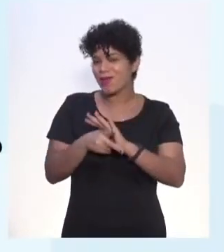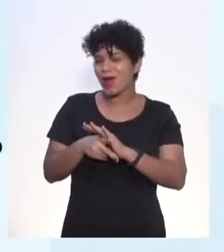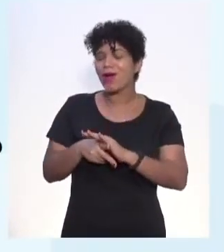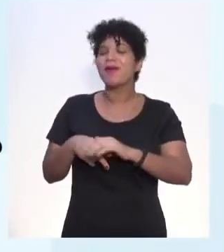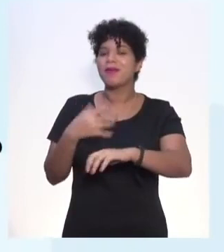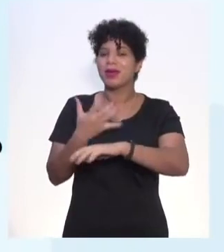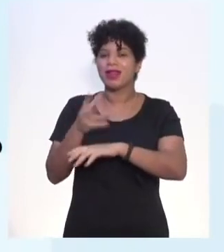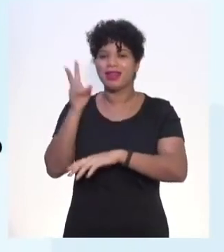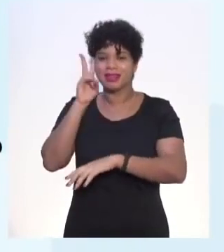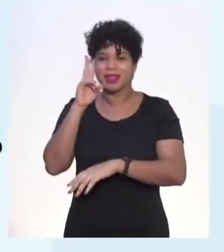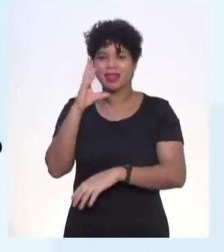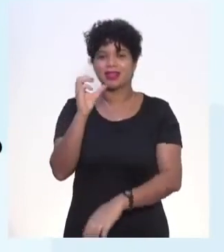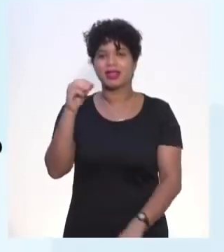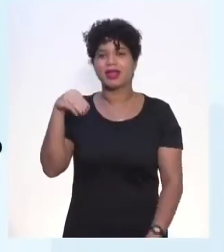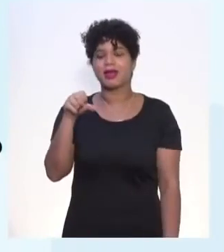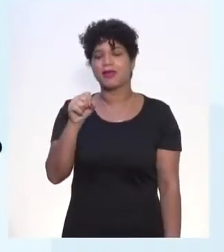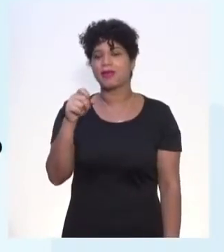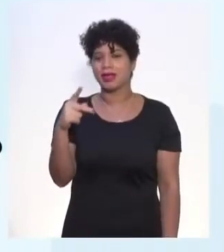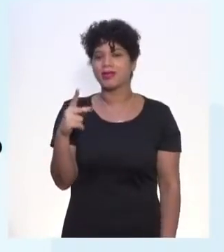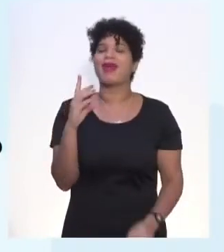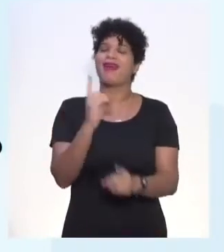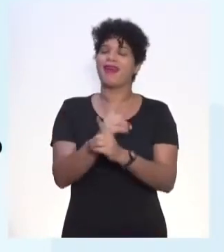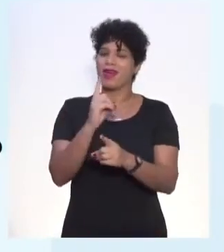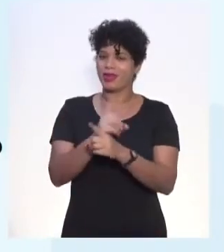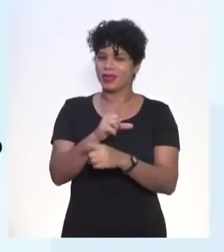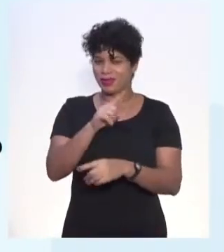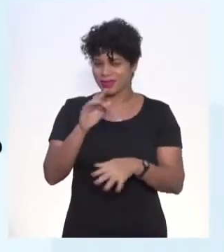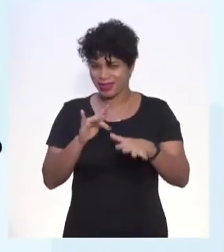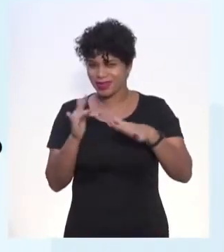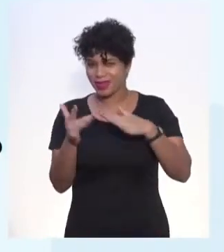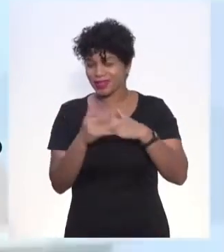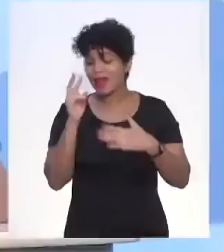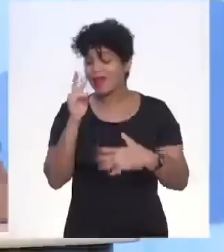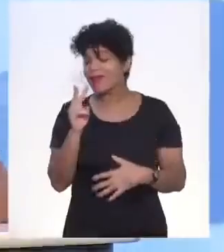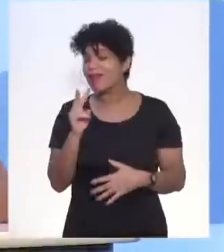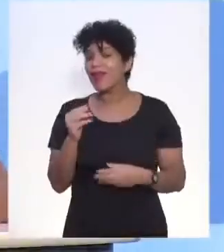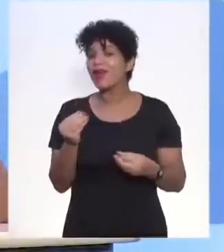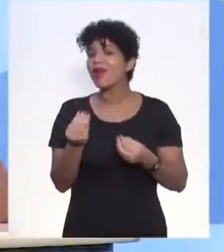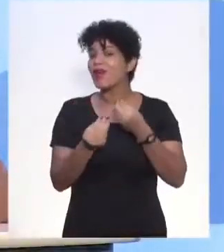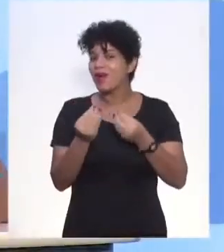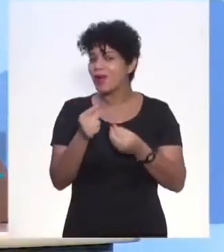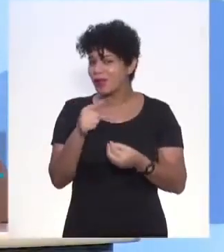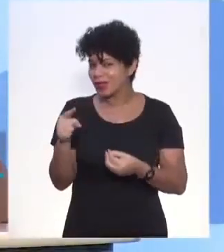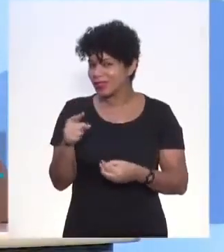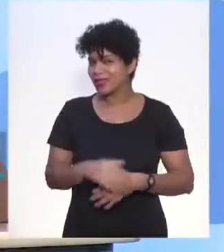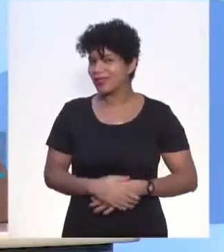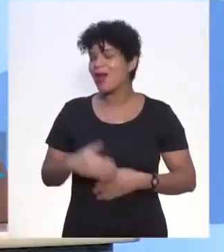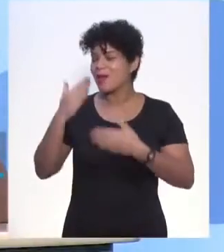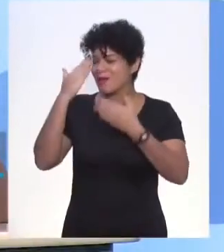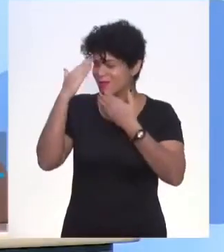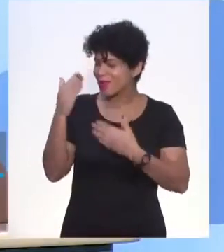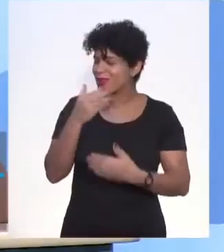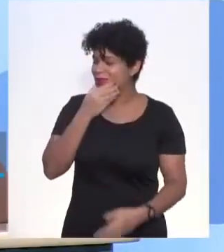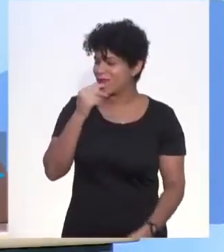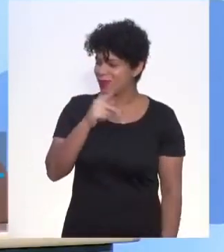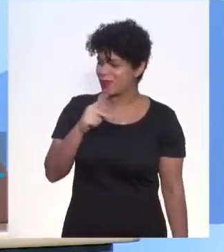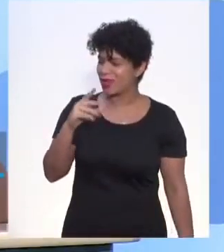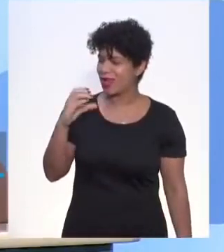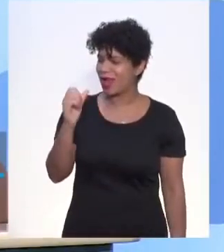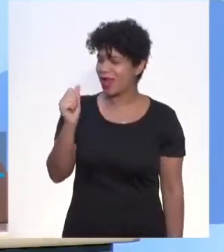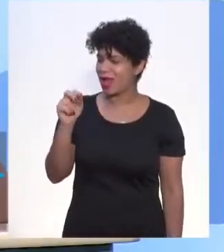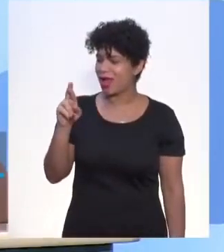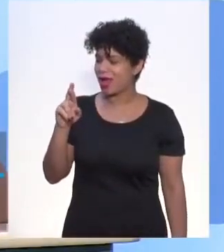eu localizá-los nas redes sociais e dar uma olhadinha no trabalho de vocês. Legal? Professor Carlos, muito obrigada pela sua